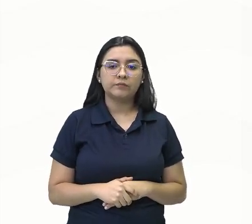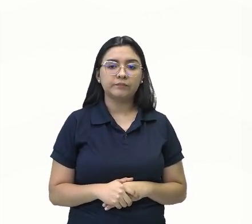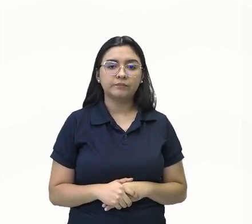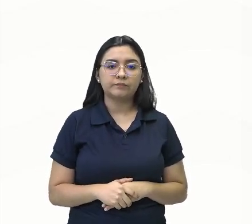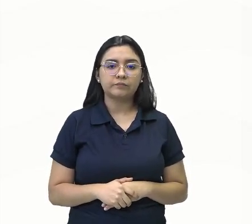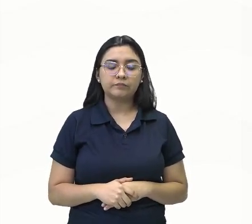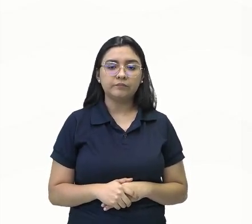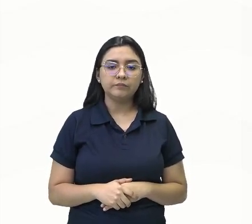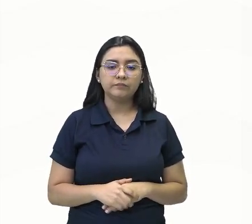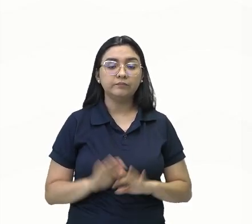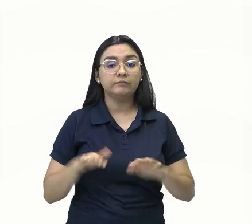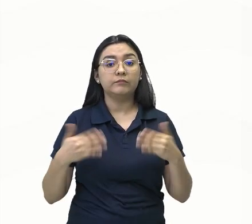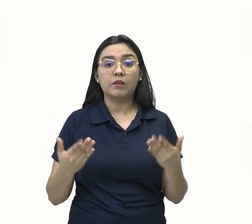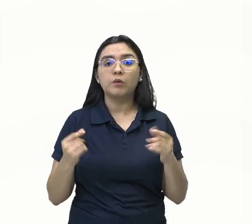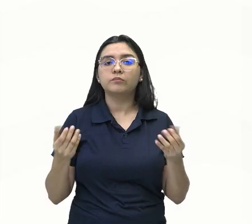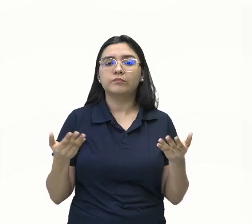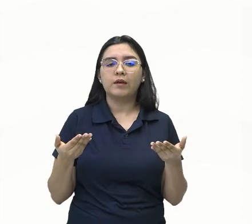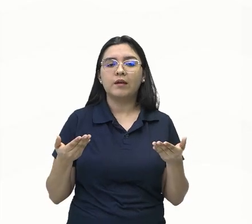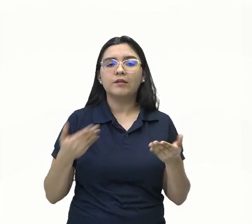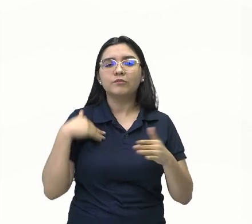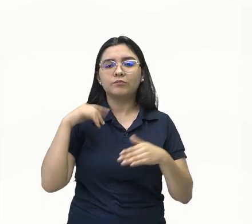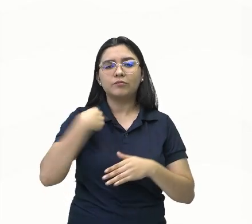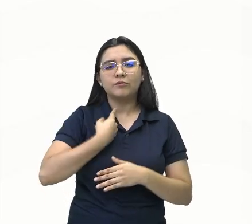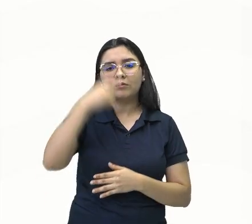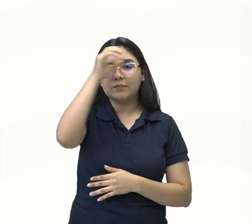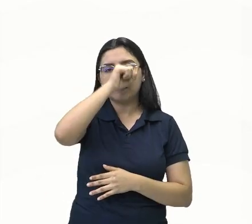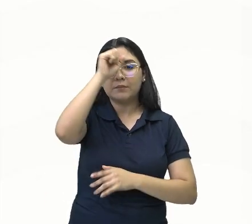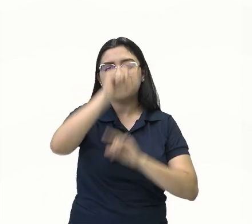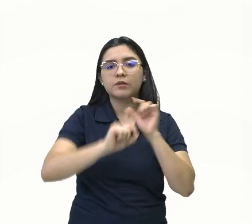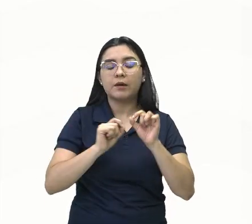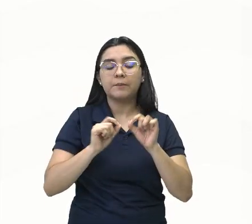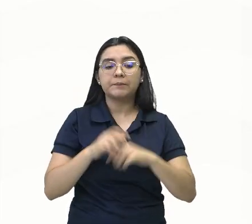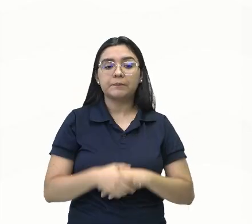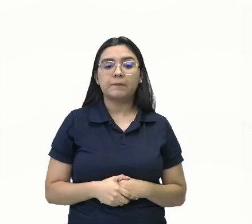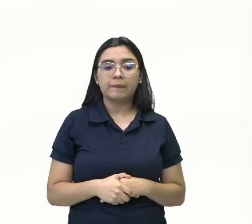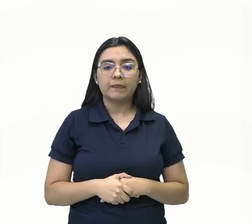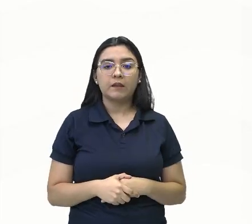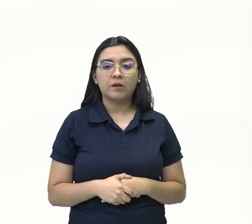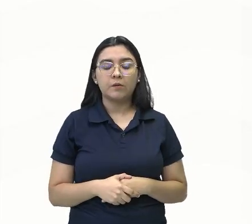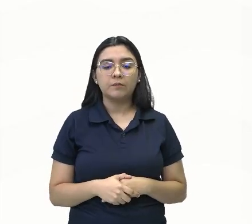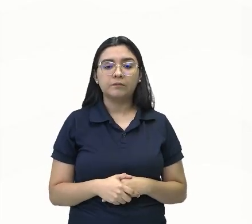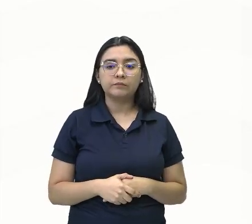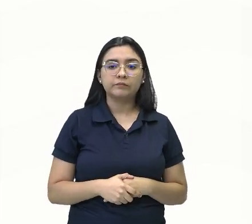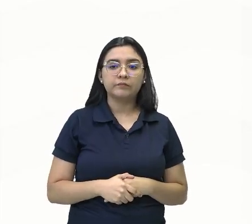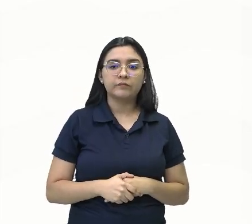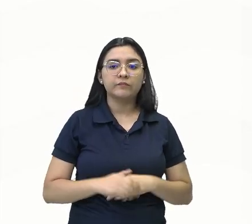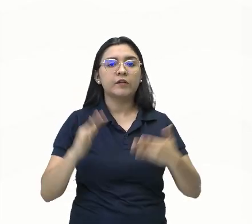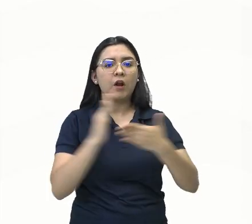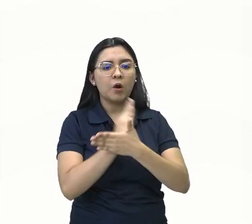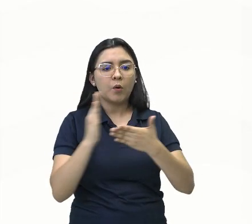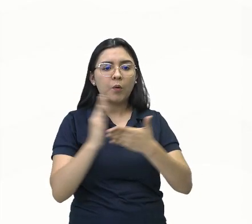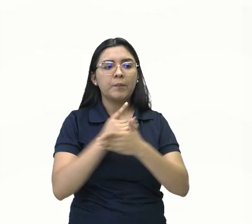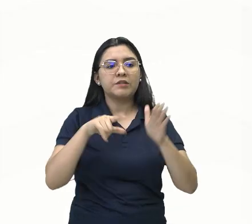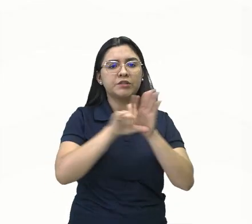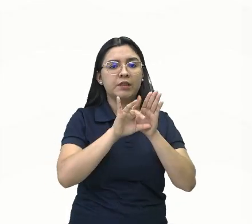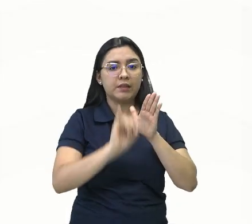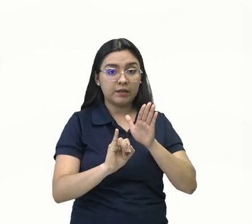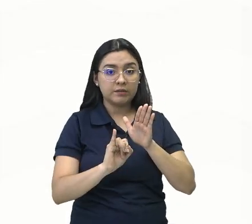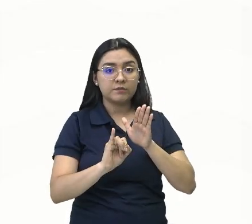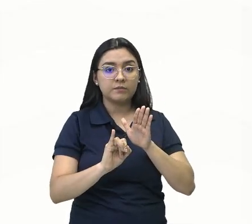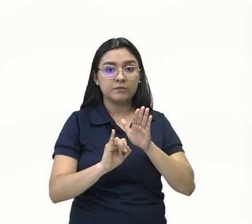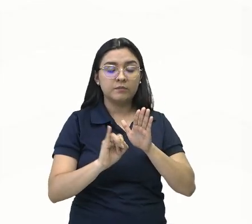certo? Então, gente, nós vimos aí, além, né, de algumas leis,